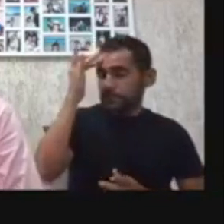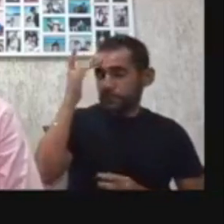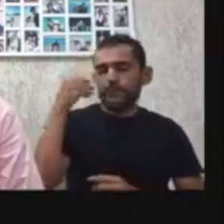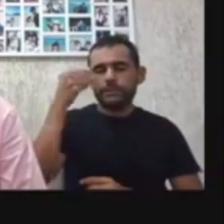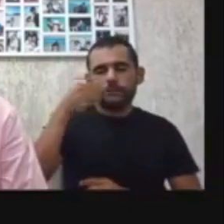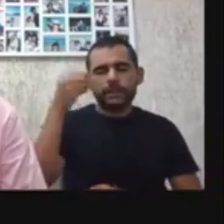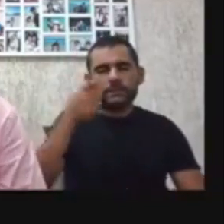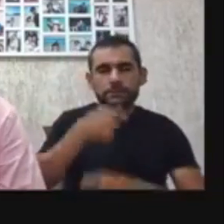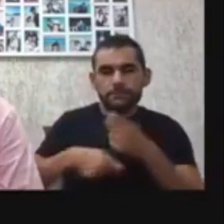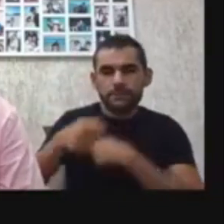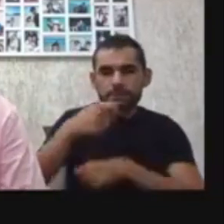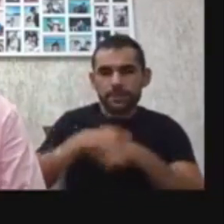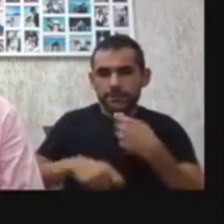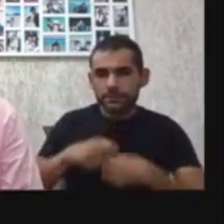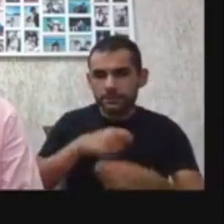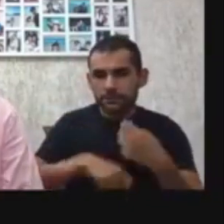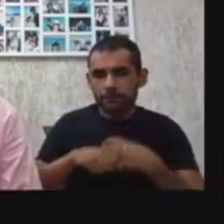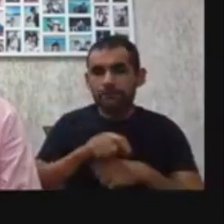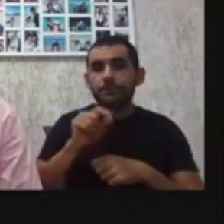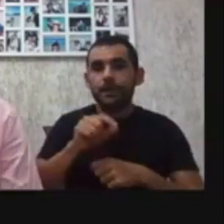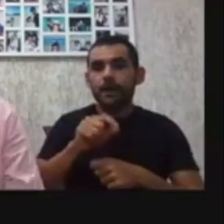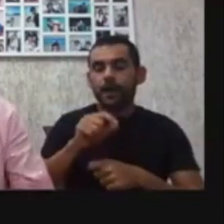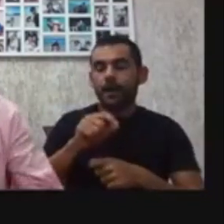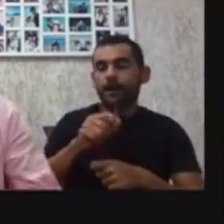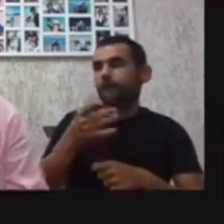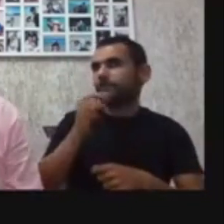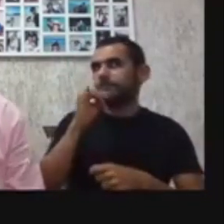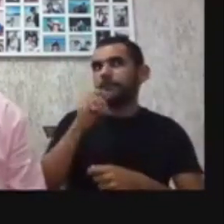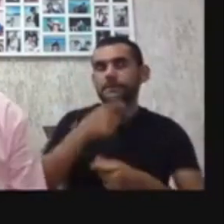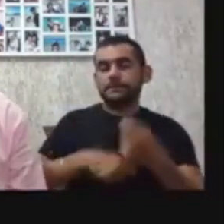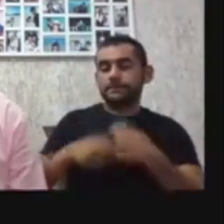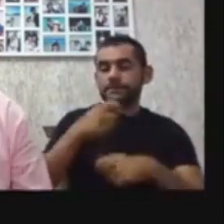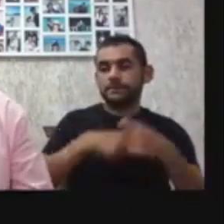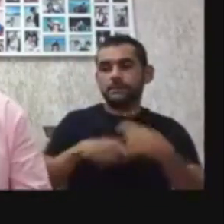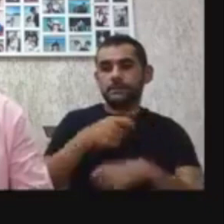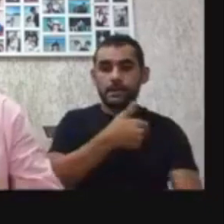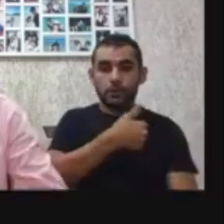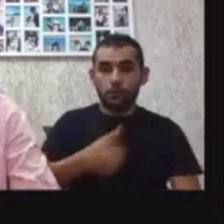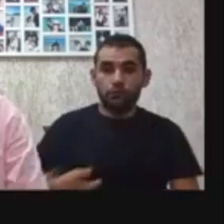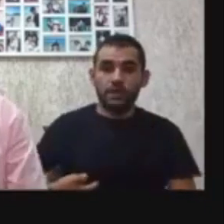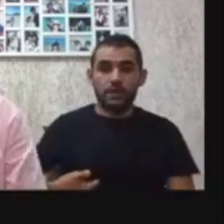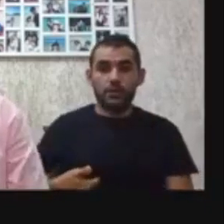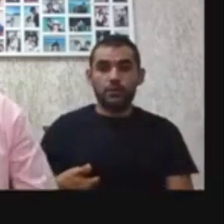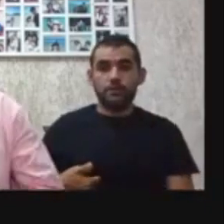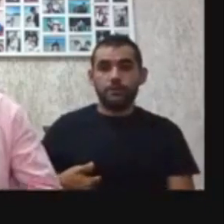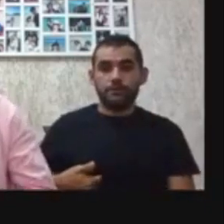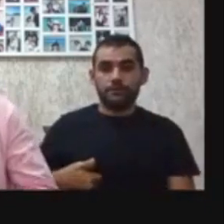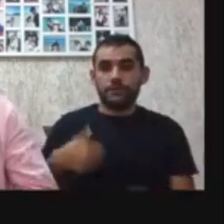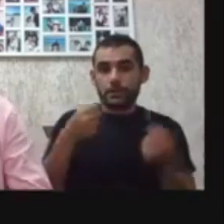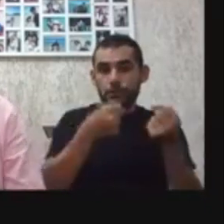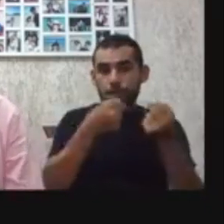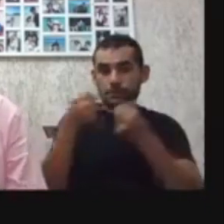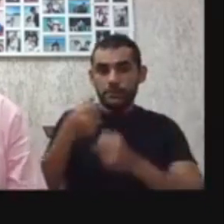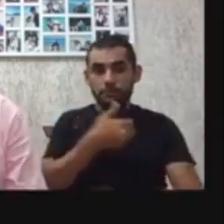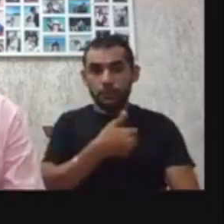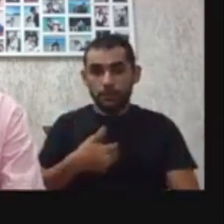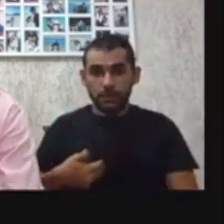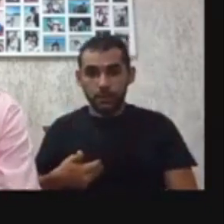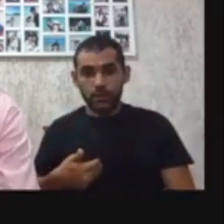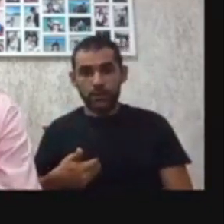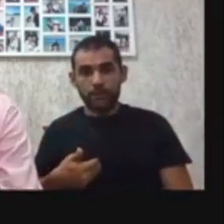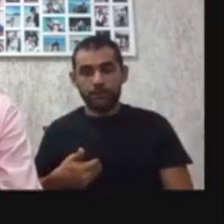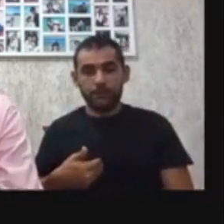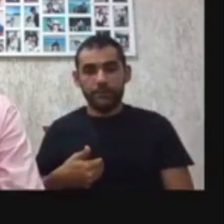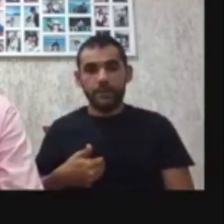que experiência administrativa, Adriano, é administrar alguma coisa governamental, né? Do poder público,